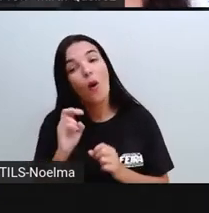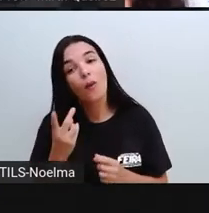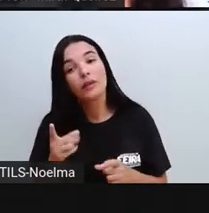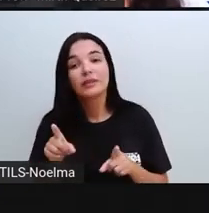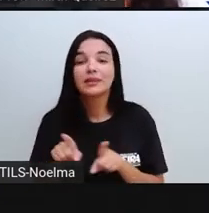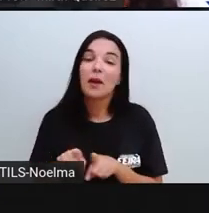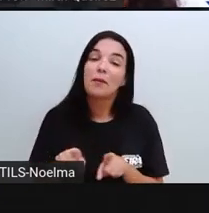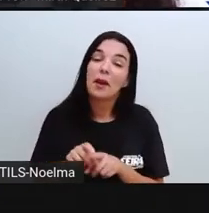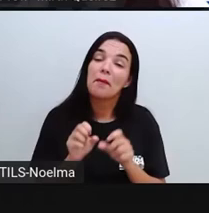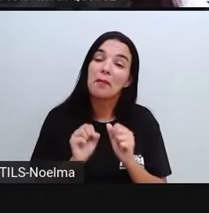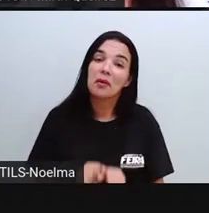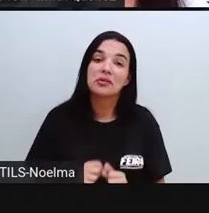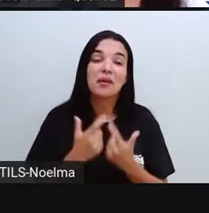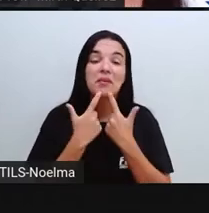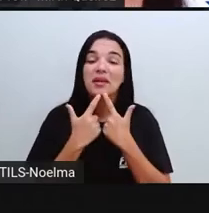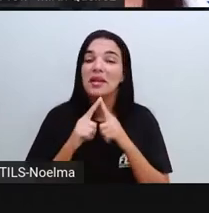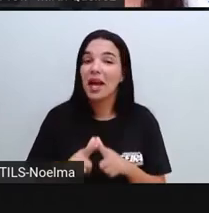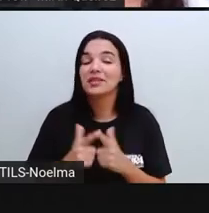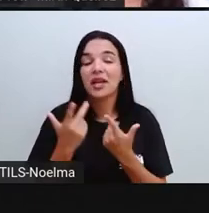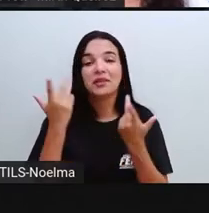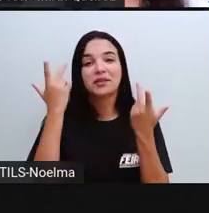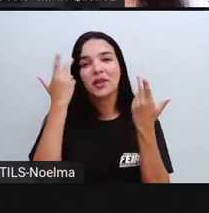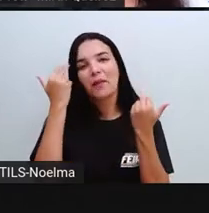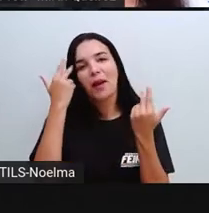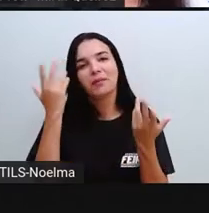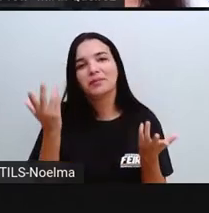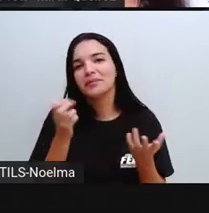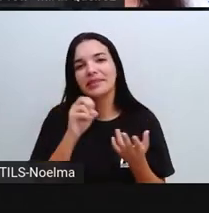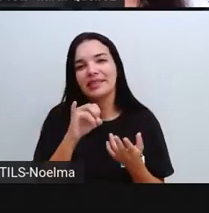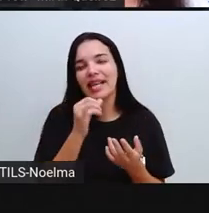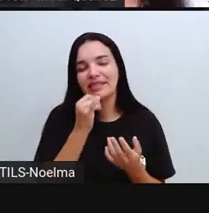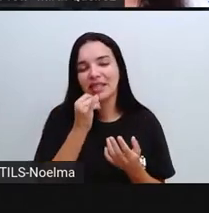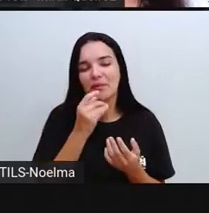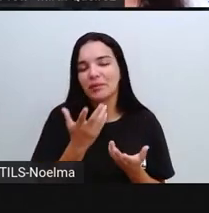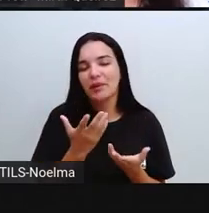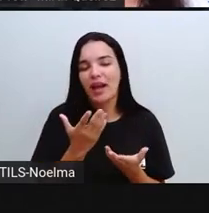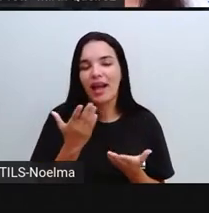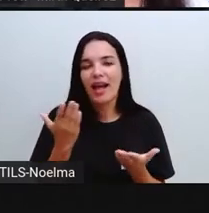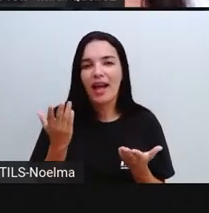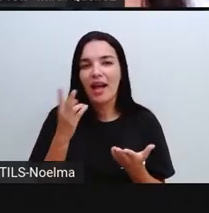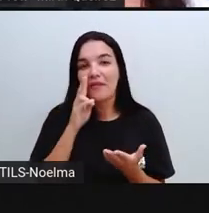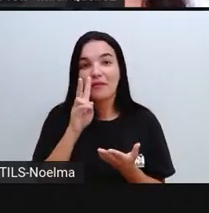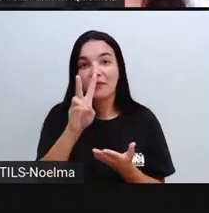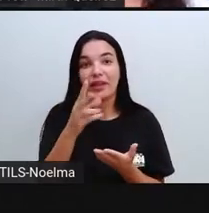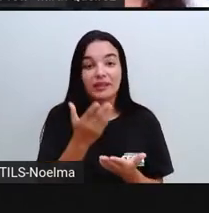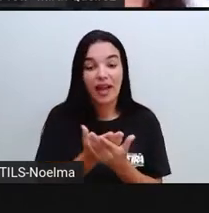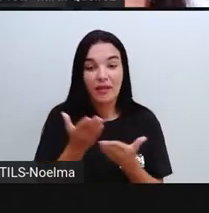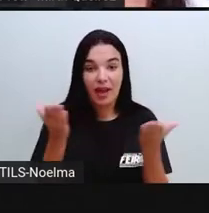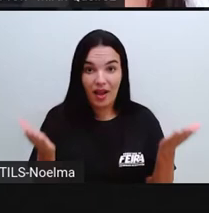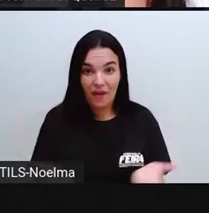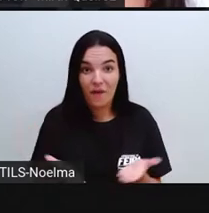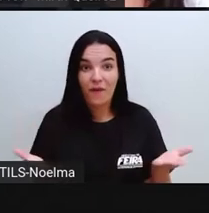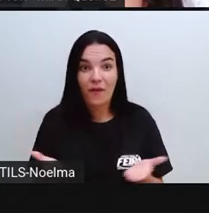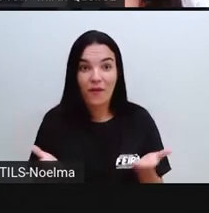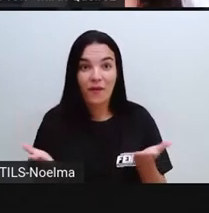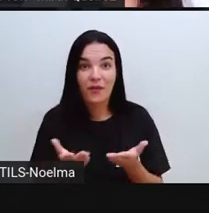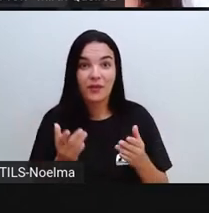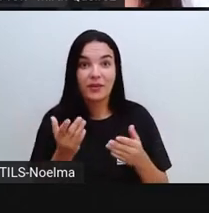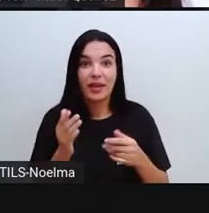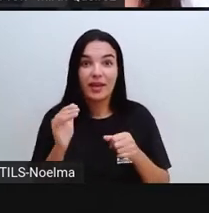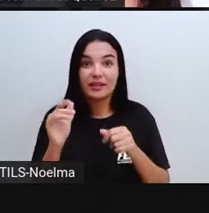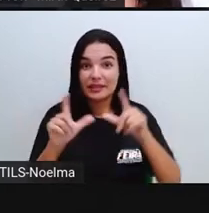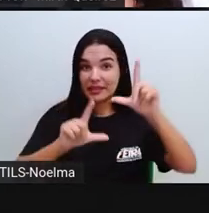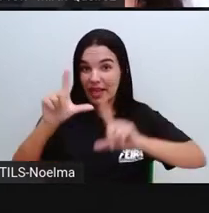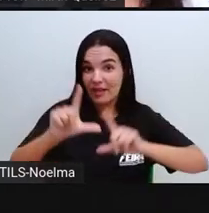ser informal, como, por exemplo, quando vocês assistem às aulas de vocês aqui,